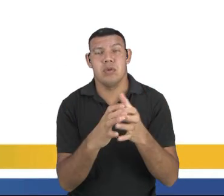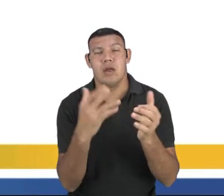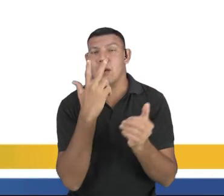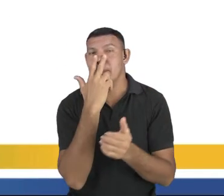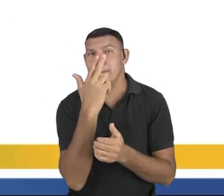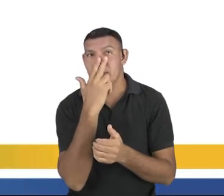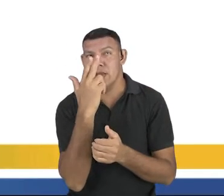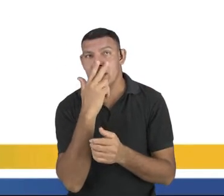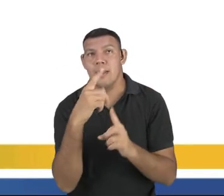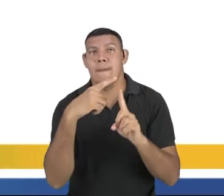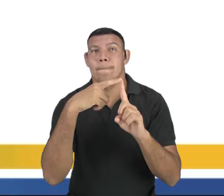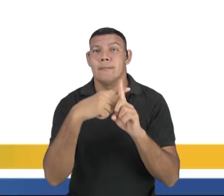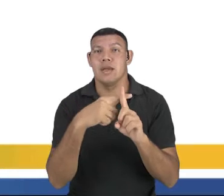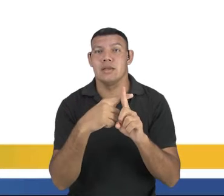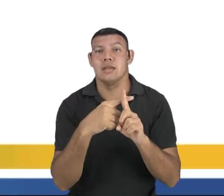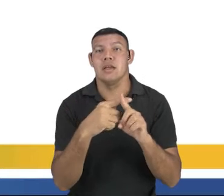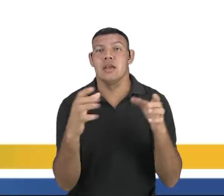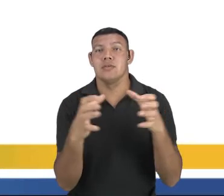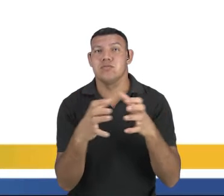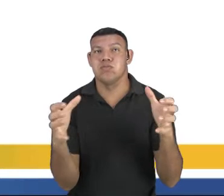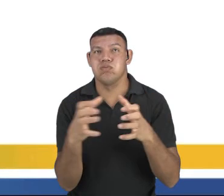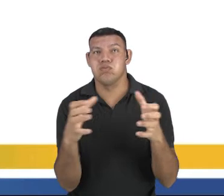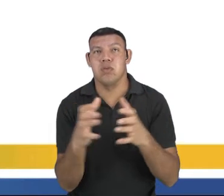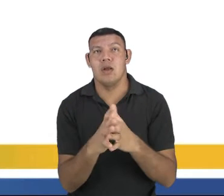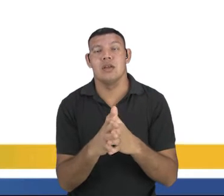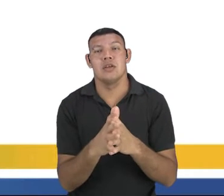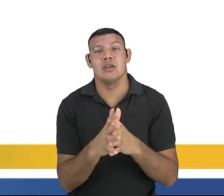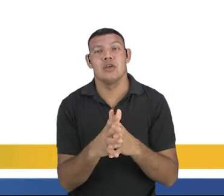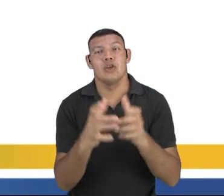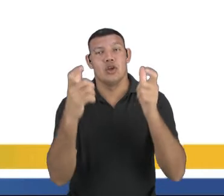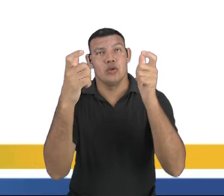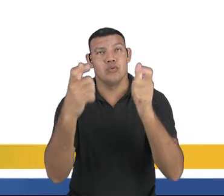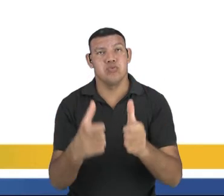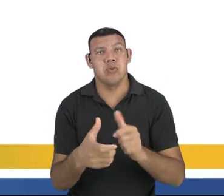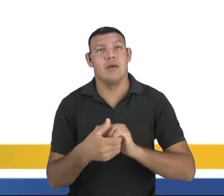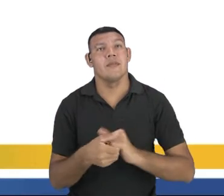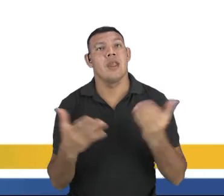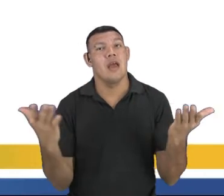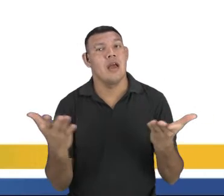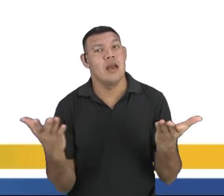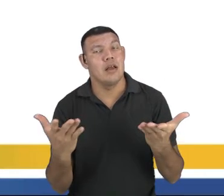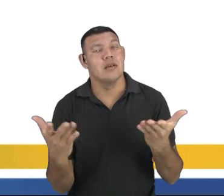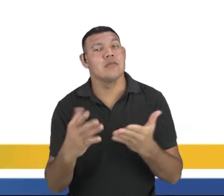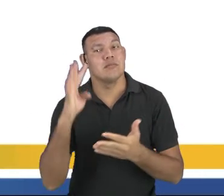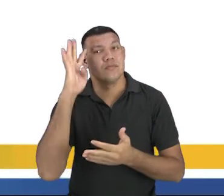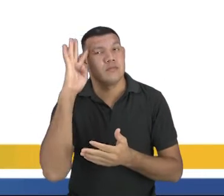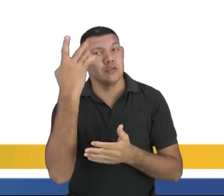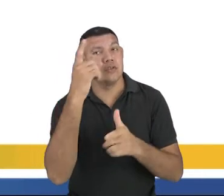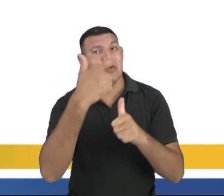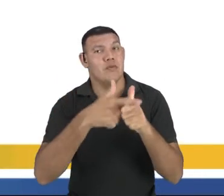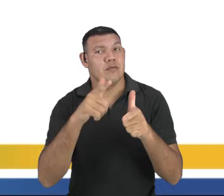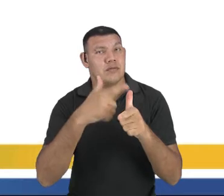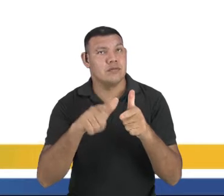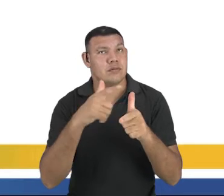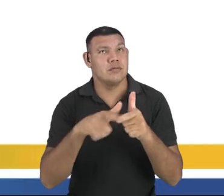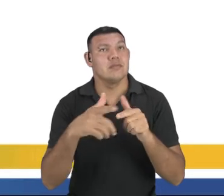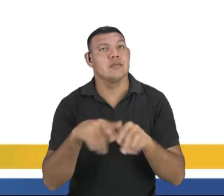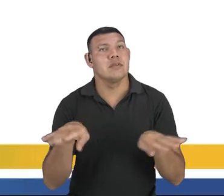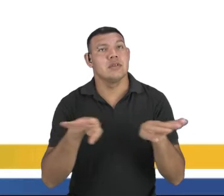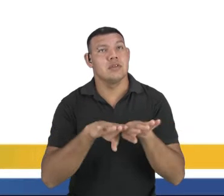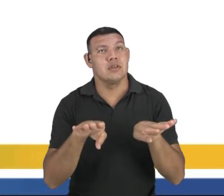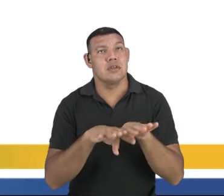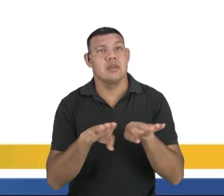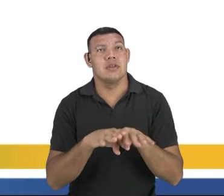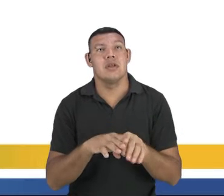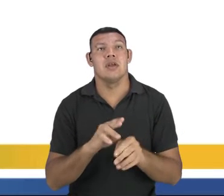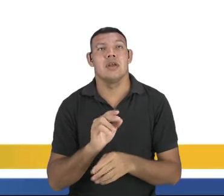nesse caso é do vidro. E aí nós vamos utilizar a fórmula da dilatação volumétrica para resolver esse problema. Os coeficientes de dilatação estão aqui, ó.